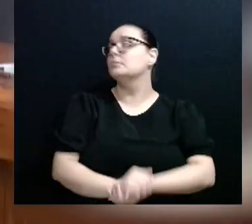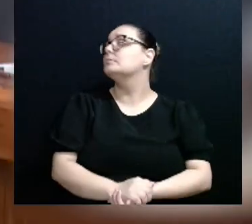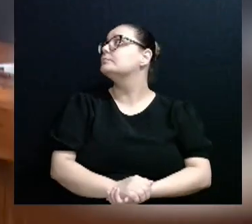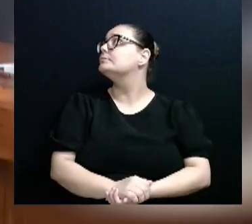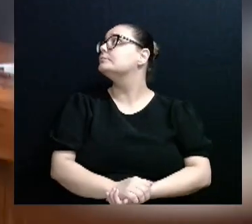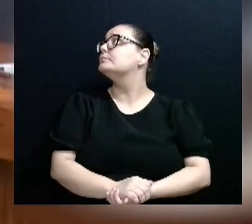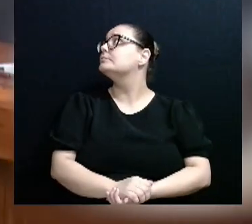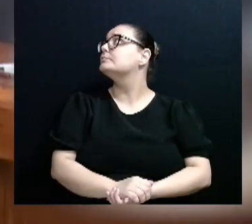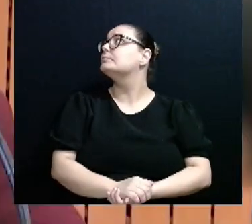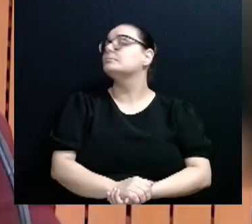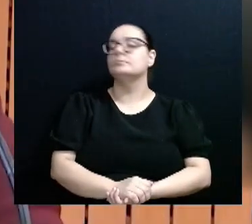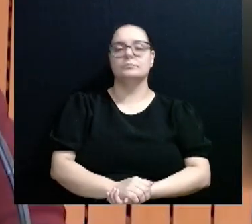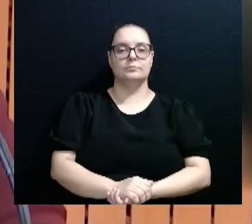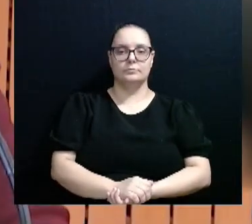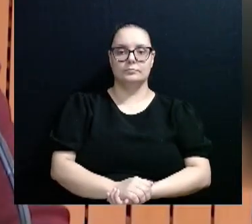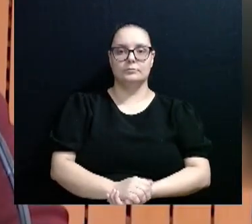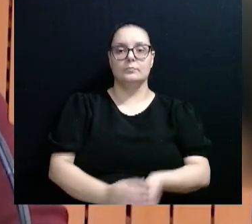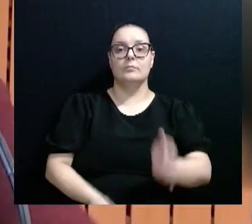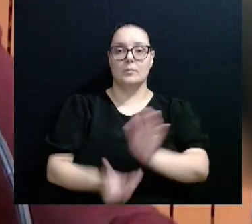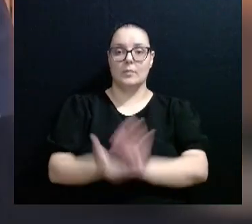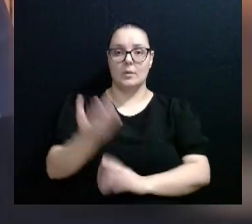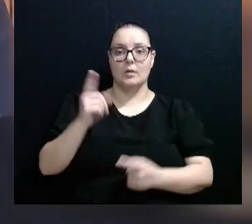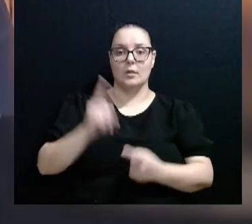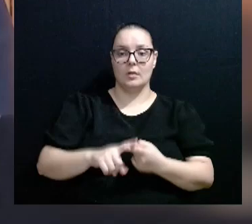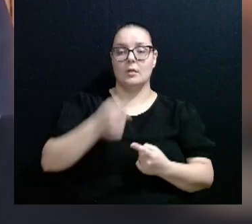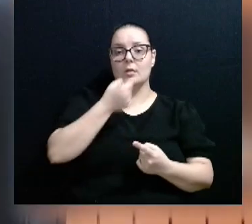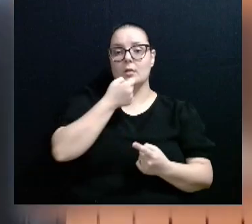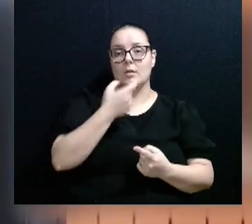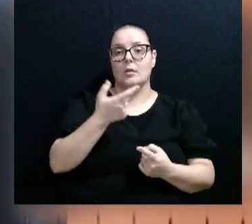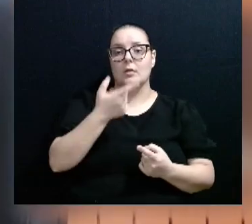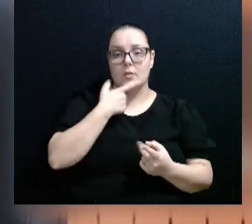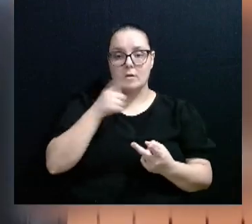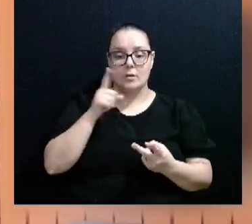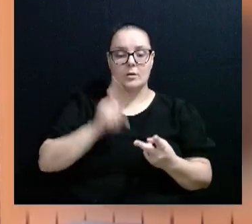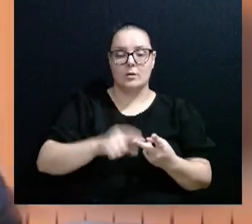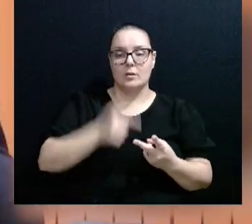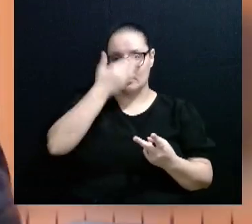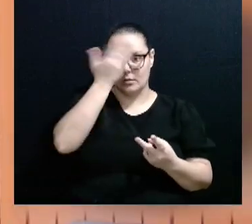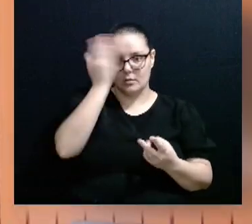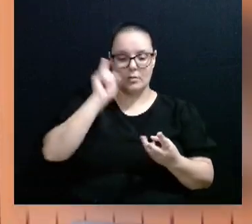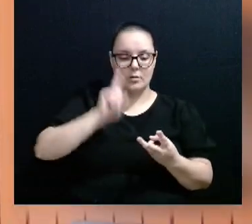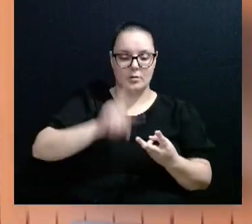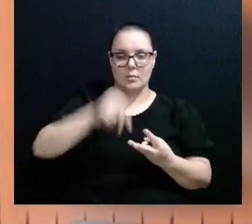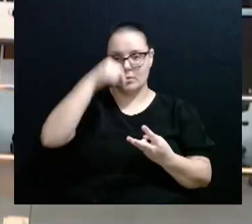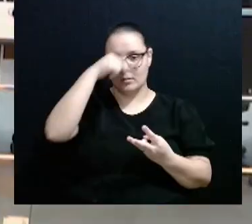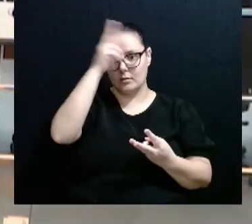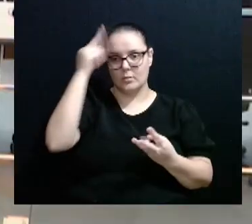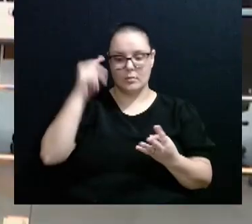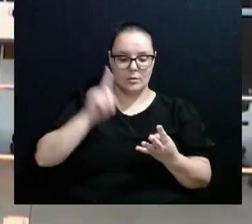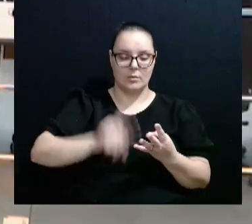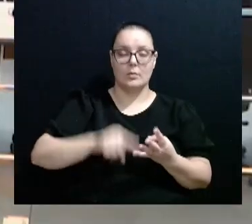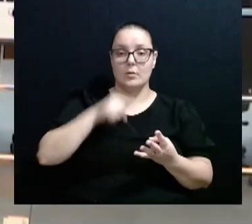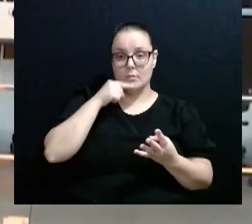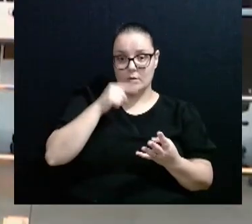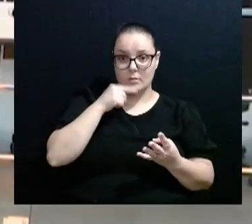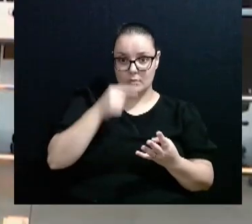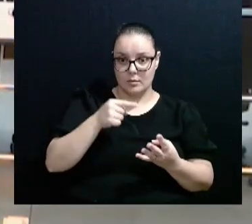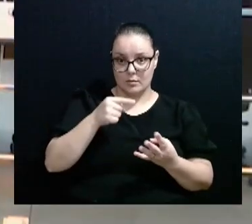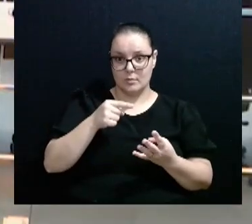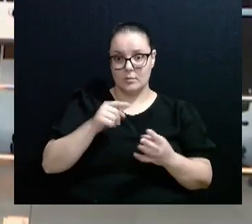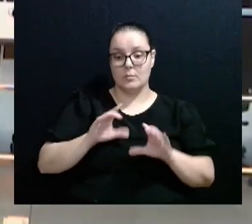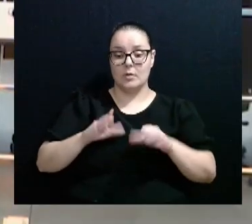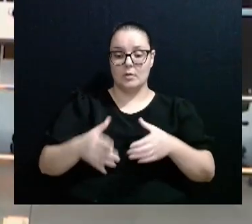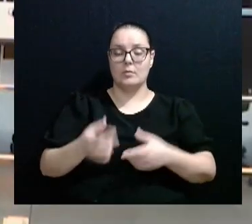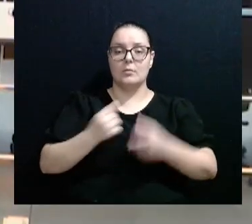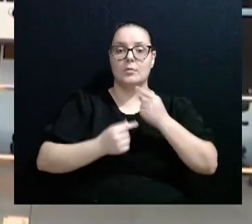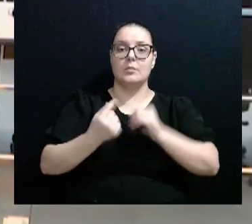Formada também pelos vereadores Fernanda Souto, Luiz Iabico, Nick Schneider e Eduardo Magoga, a Comissão de Finanças